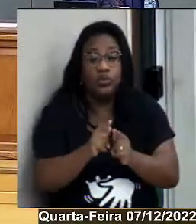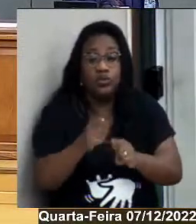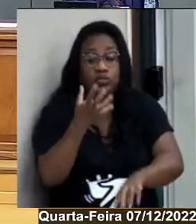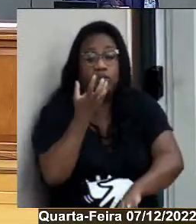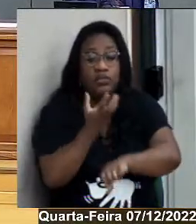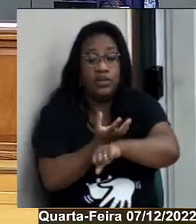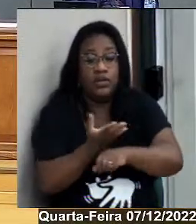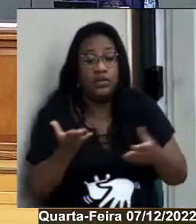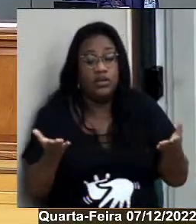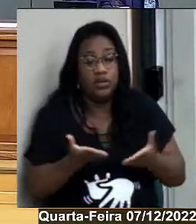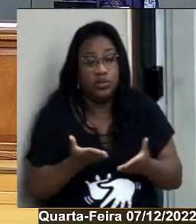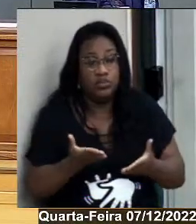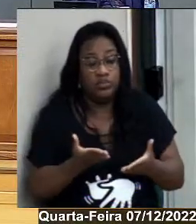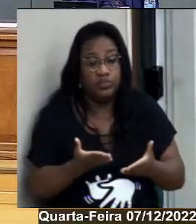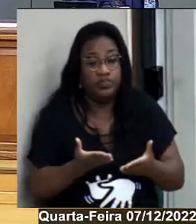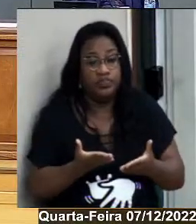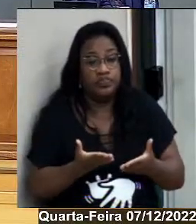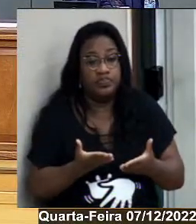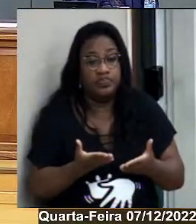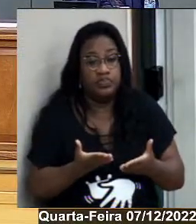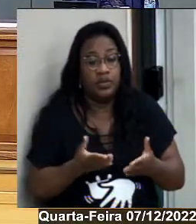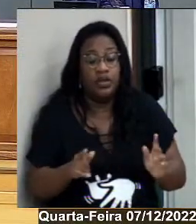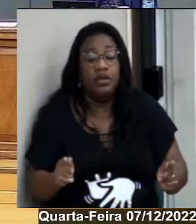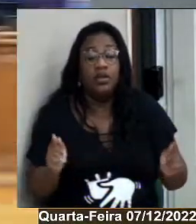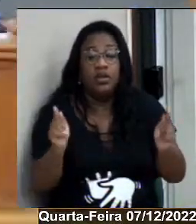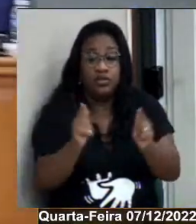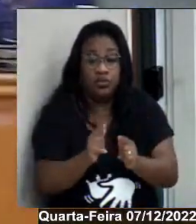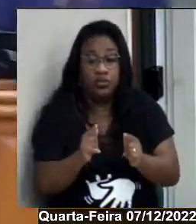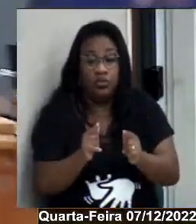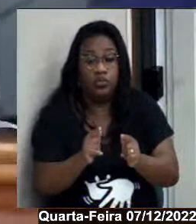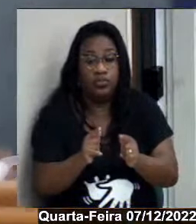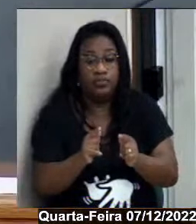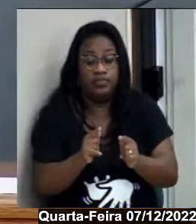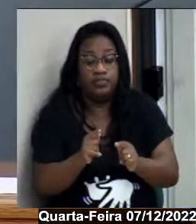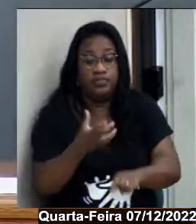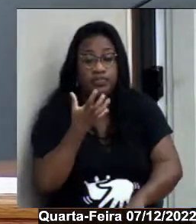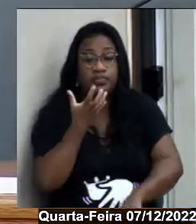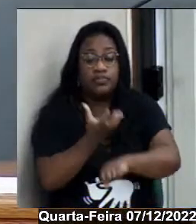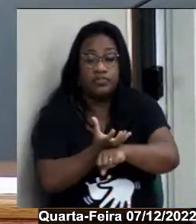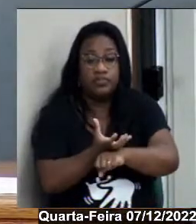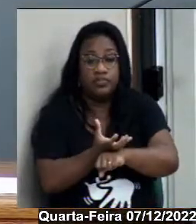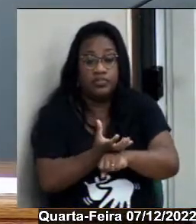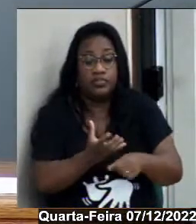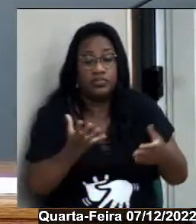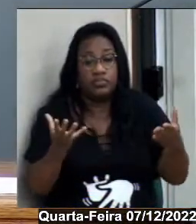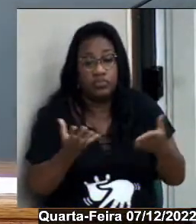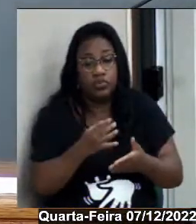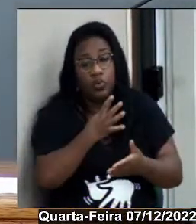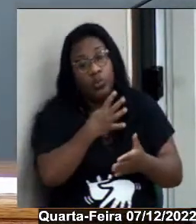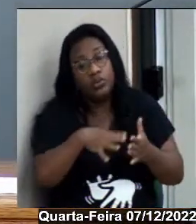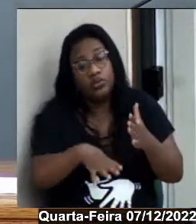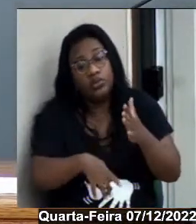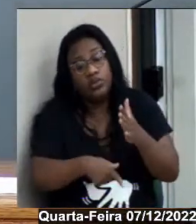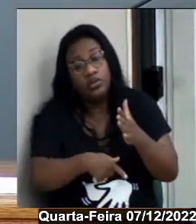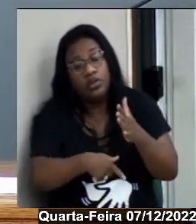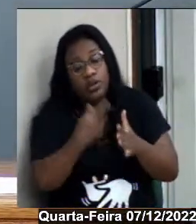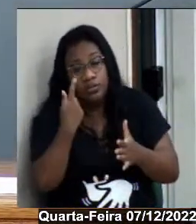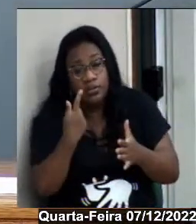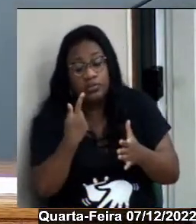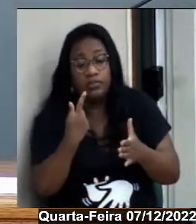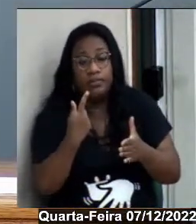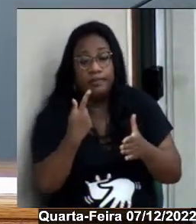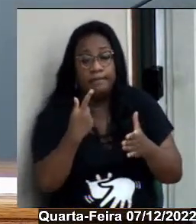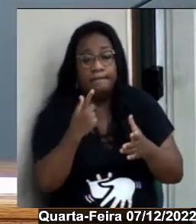resumo das matérias do expediente. Resumo das matérias do expediente da 41ª